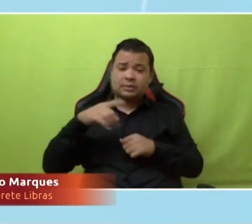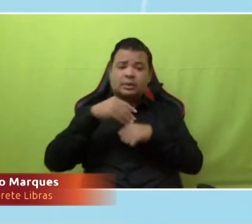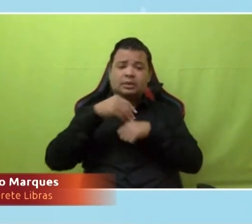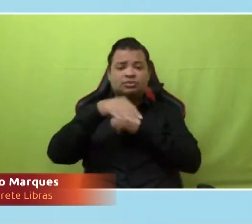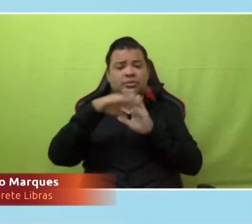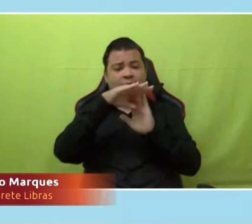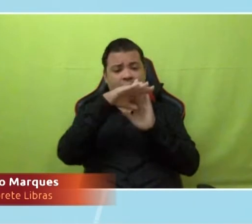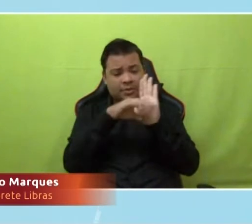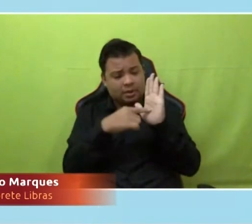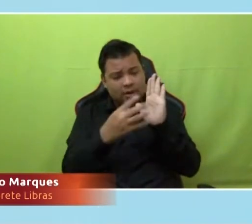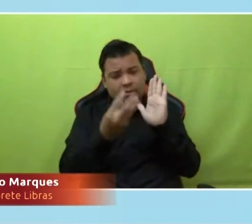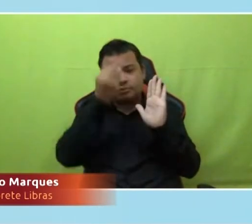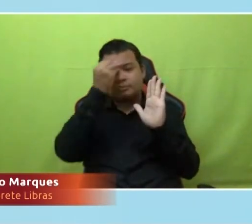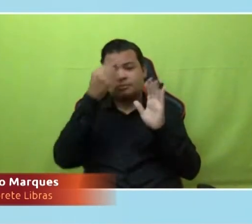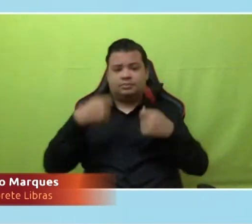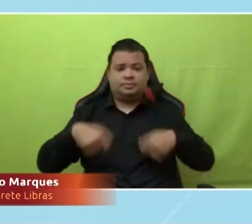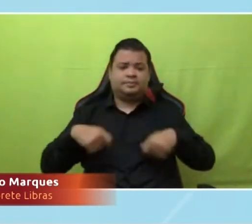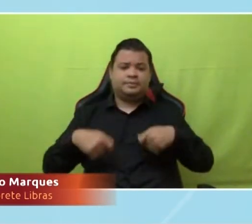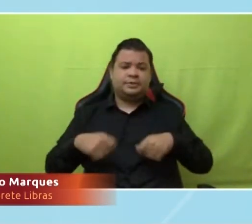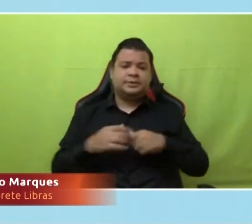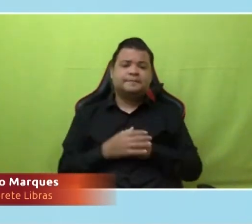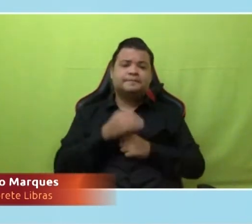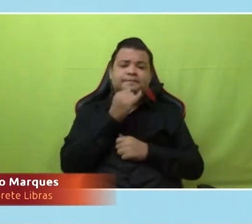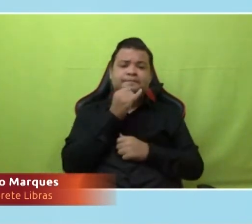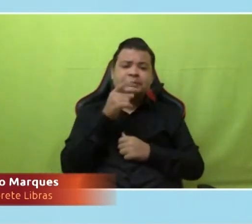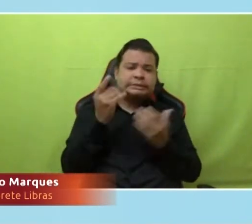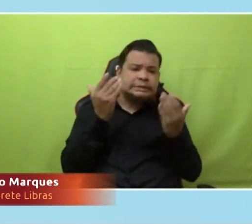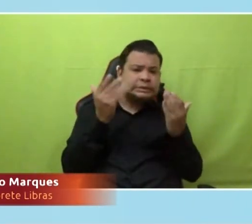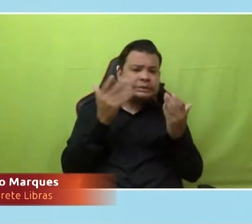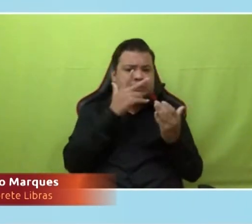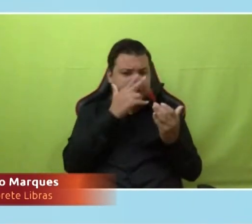lembrar. Se você é um caso suspeito de dengue,